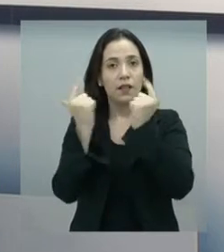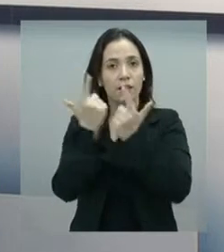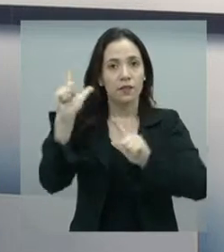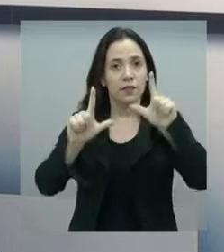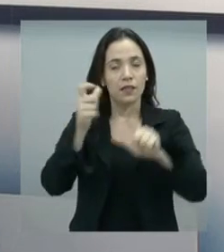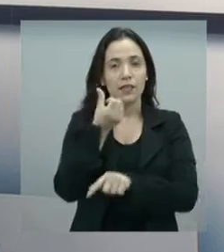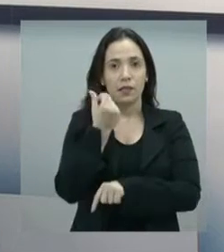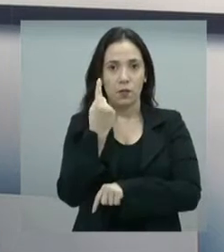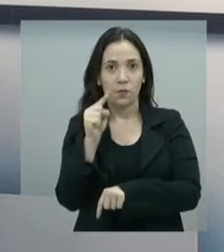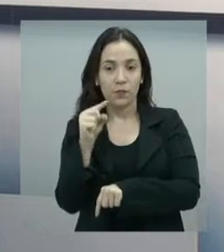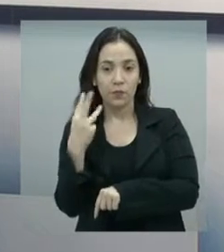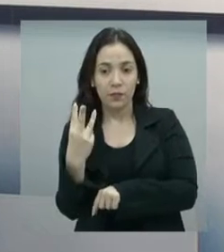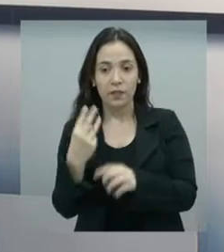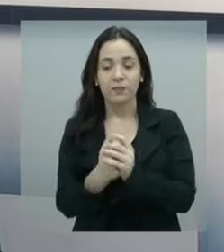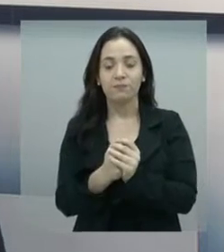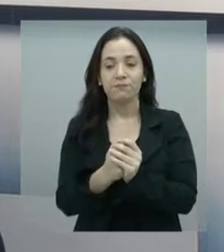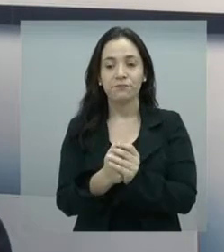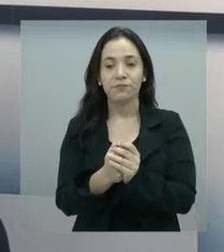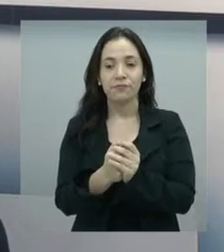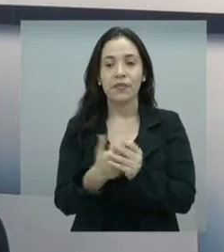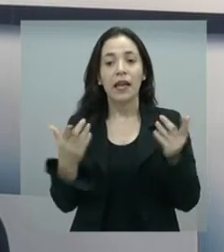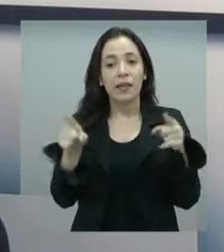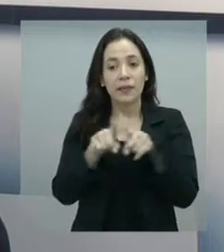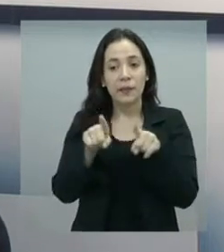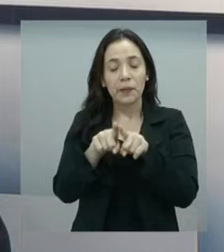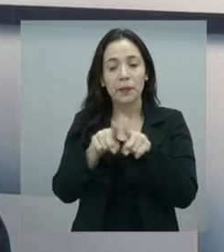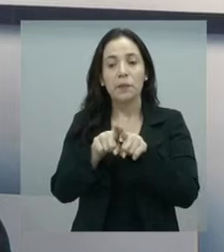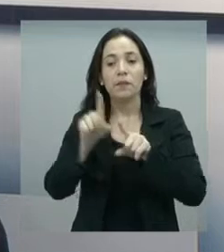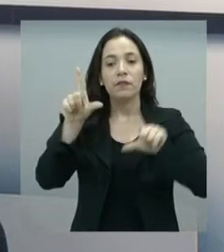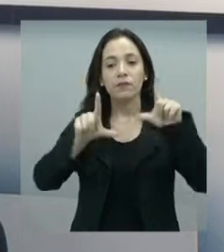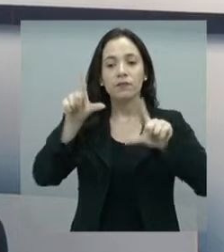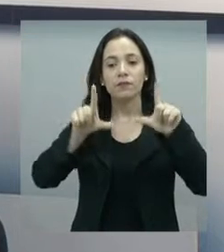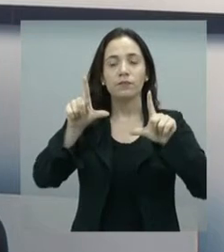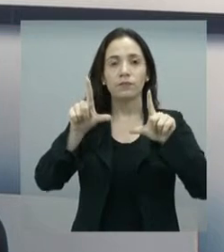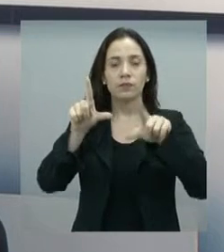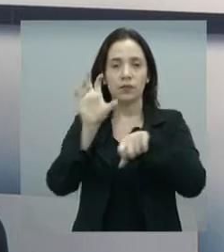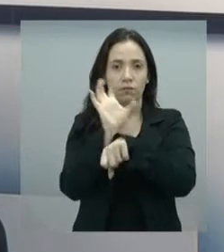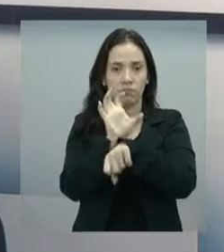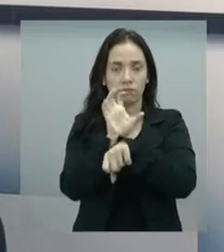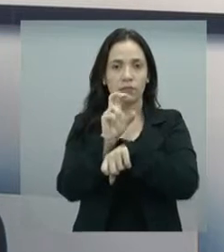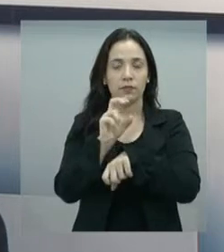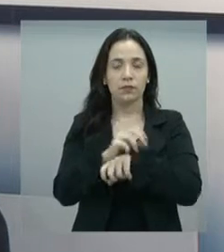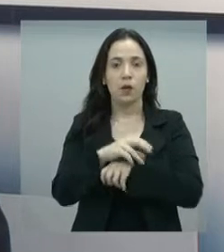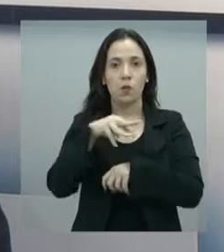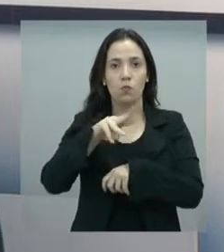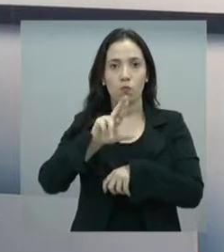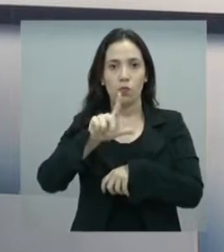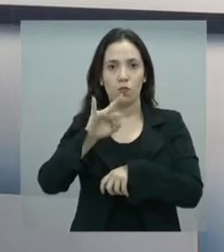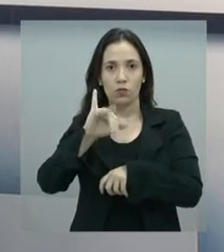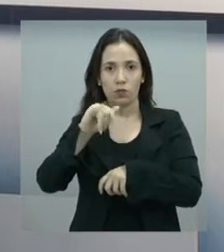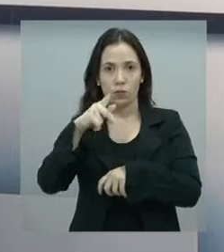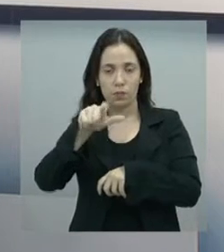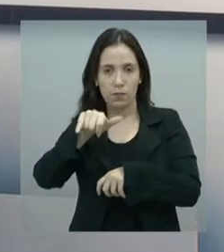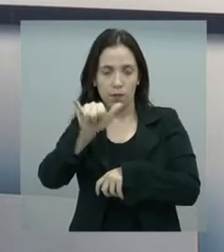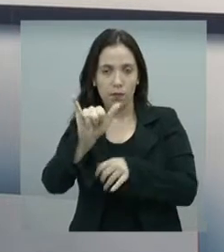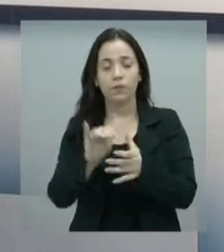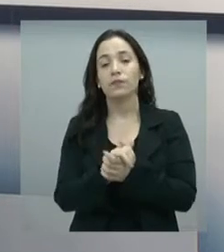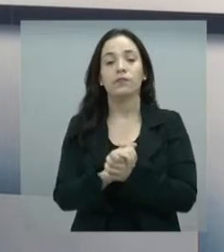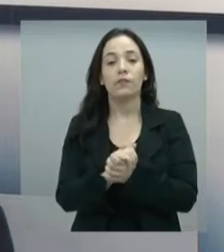canal 61.3. O programa vai também nas TVs fechadas, né? Canal 5 da Multiplay. Hoje eu